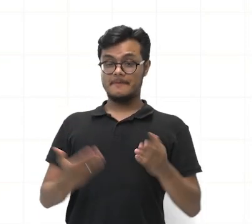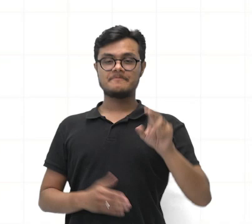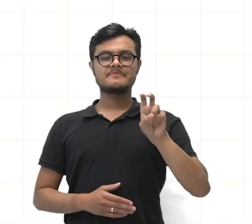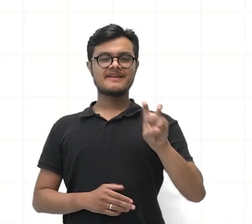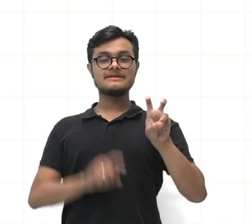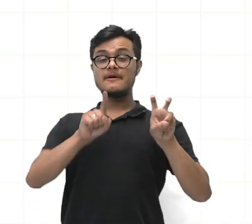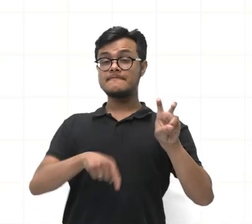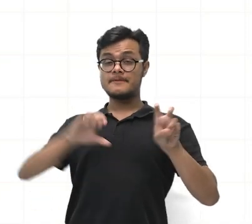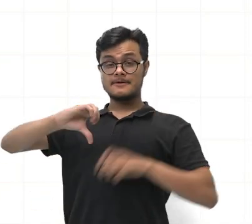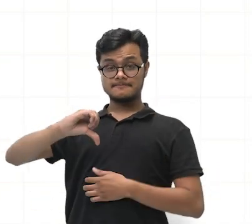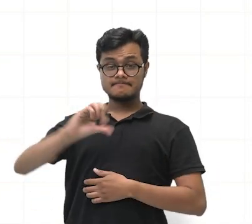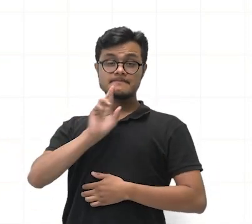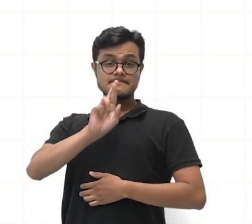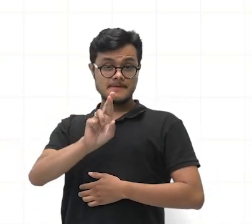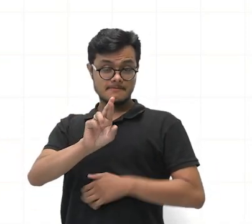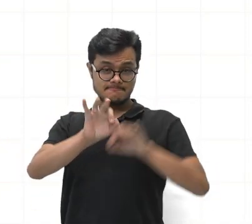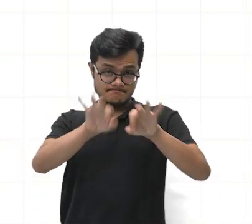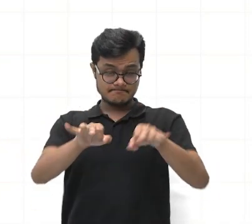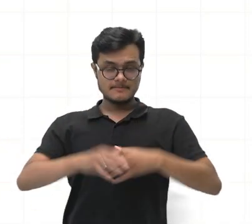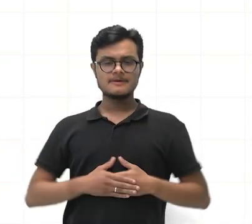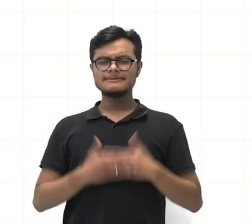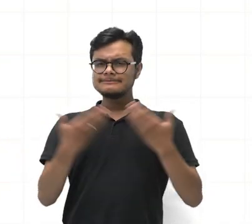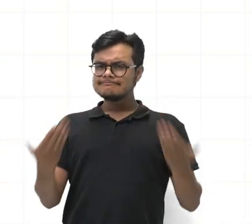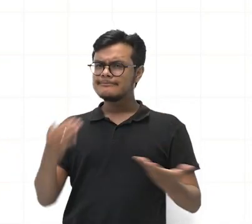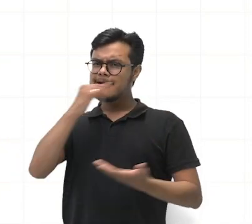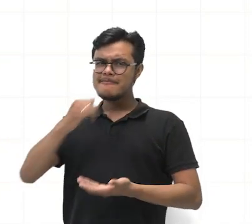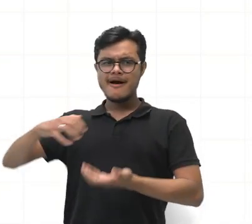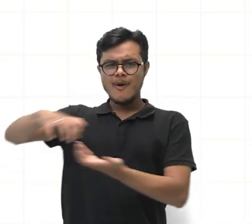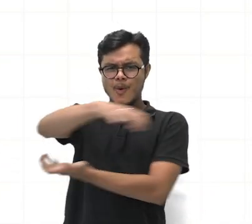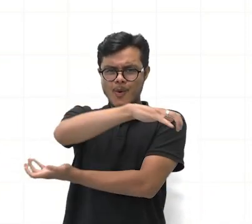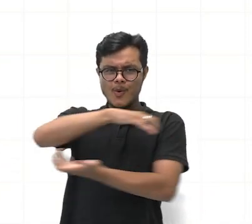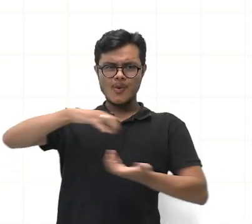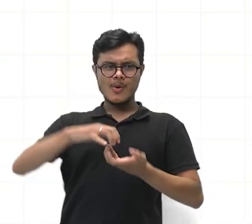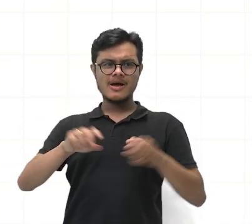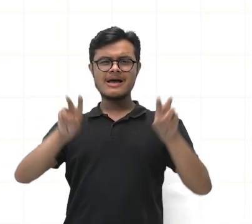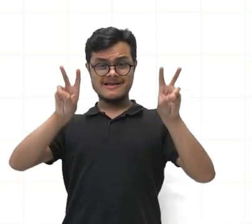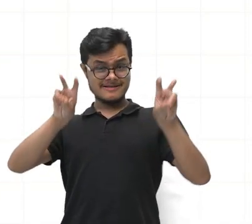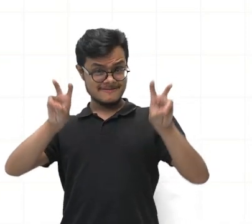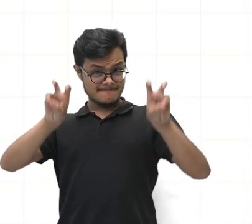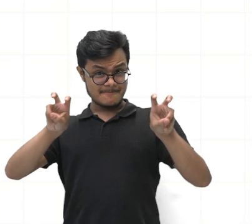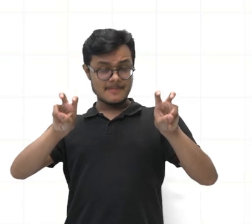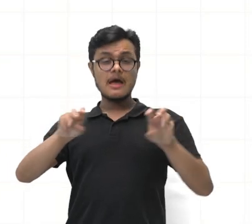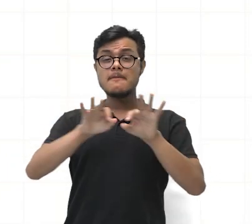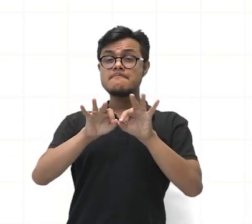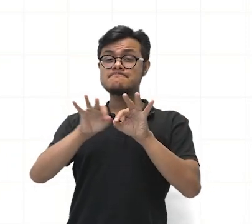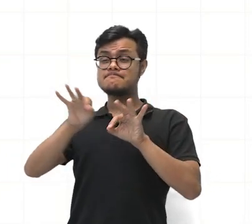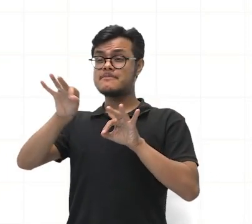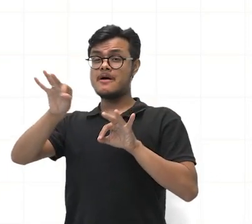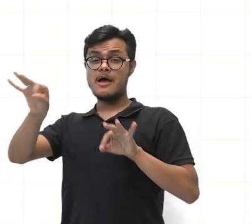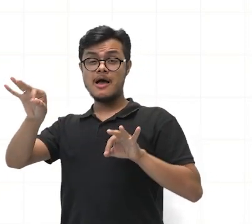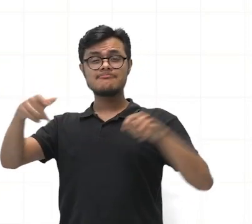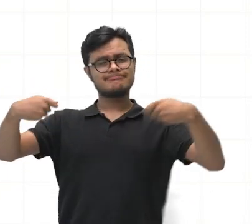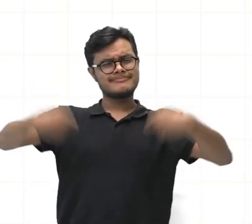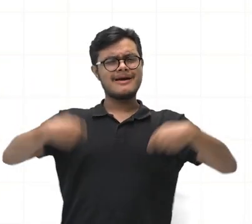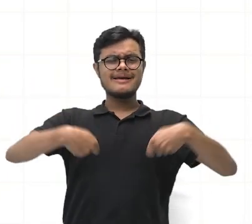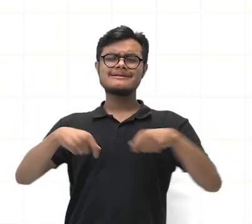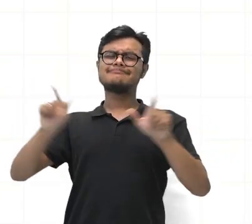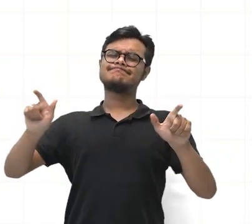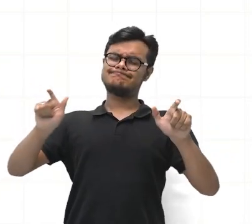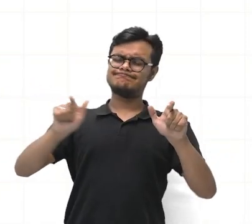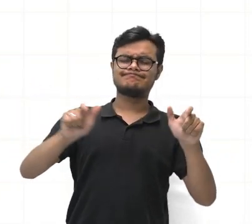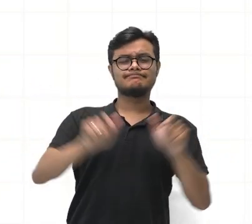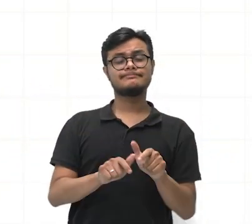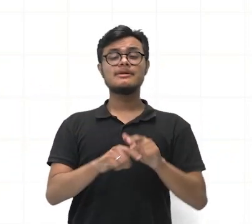5,9, tá legal? Como nós estamos tratando de uma viagem espacial, né? Você está lá na nave espacial e precisou diminuir a rota, a